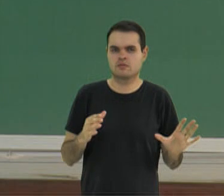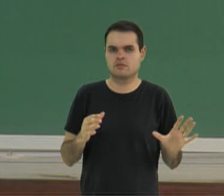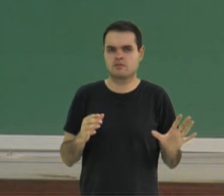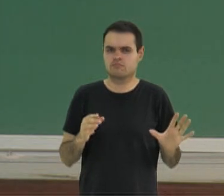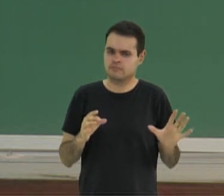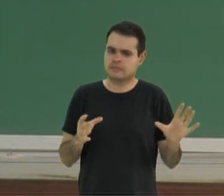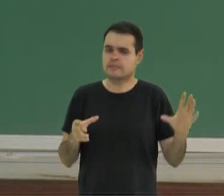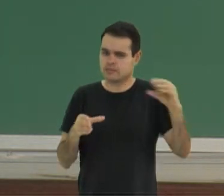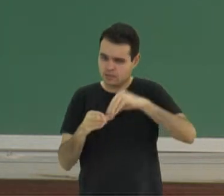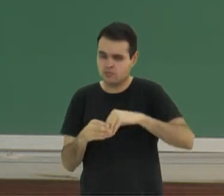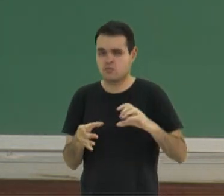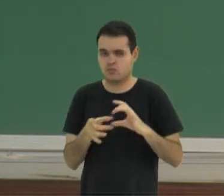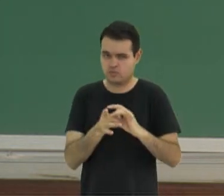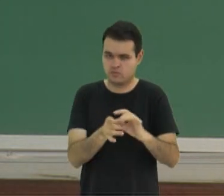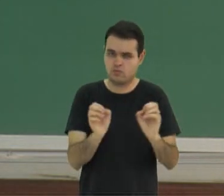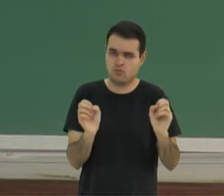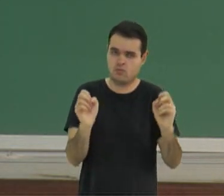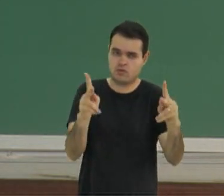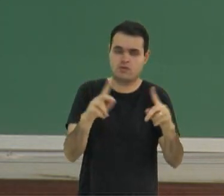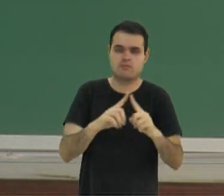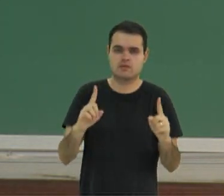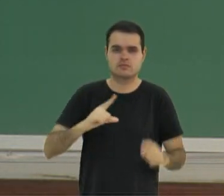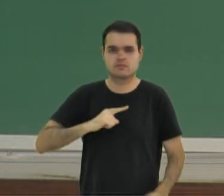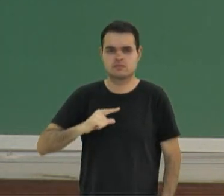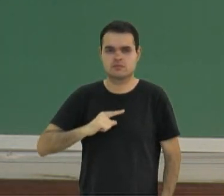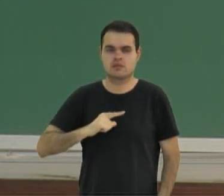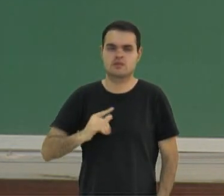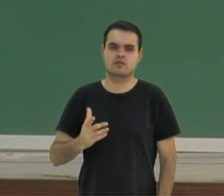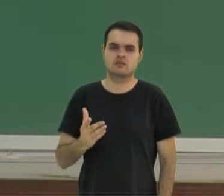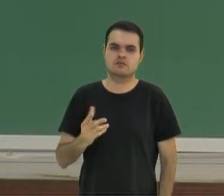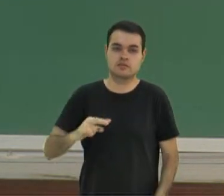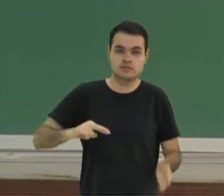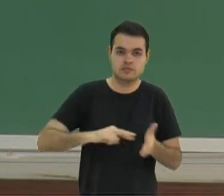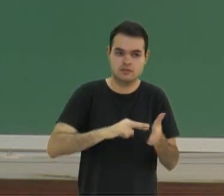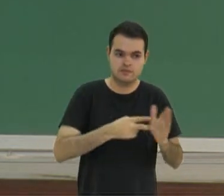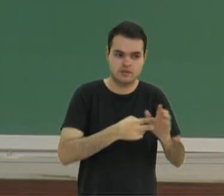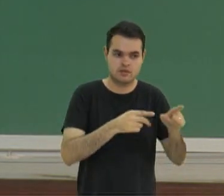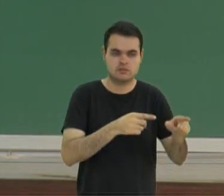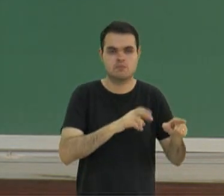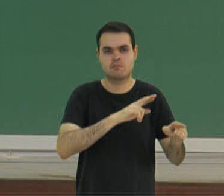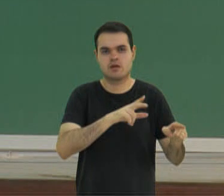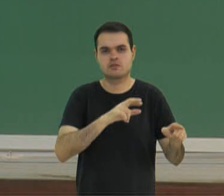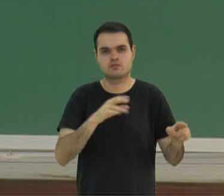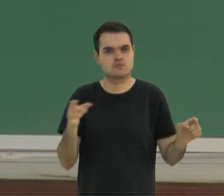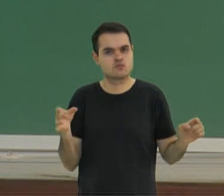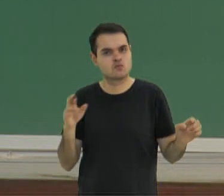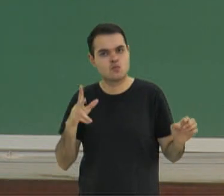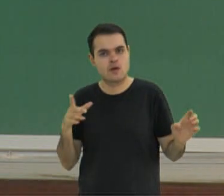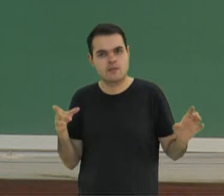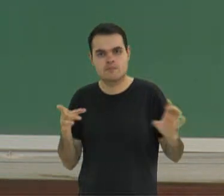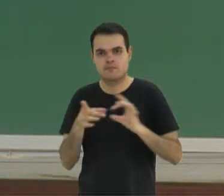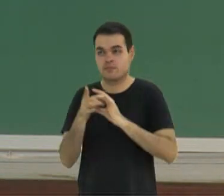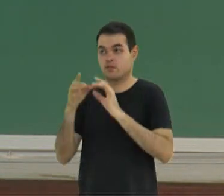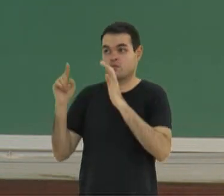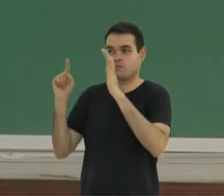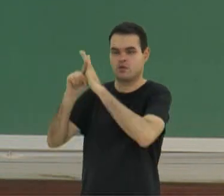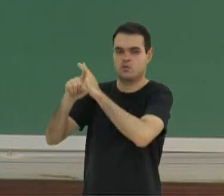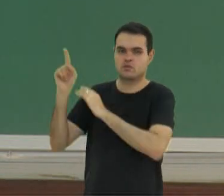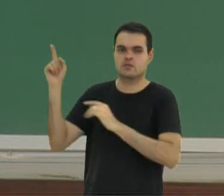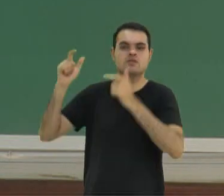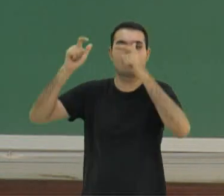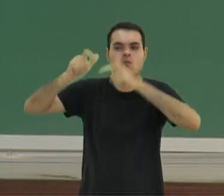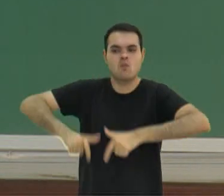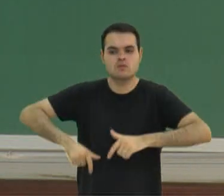essa questão, apesar de ter algum significado, ela não está relacionado com a pergunta ali, que é da onde